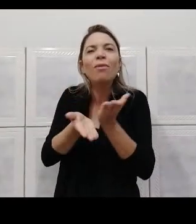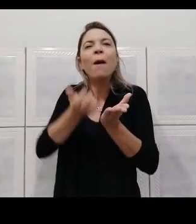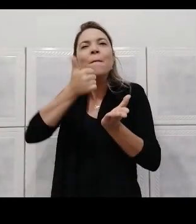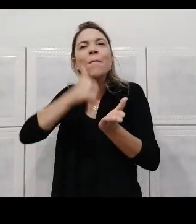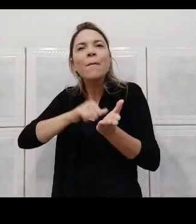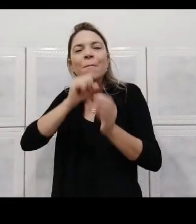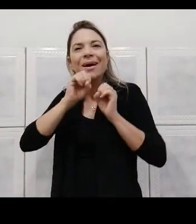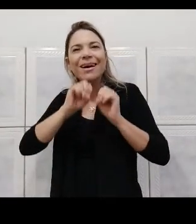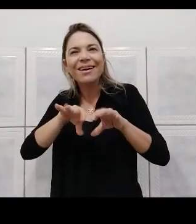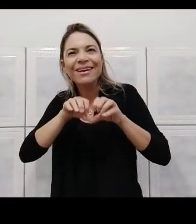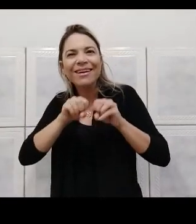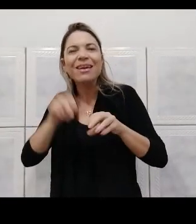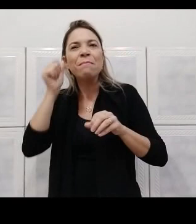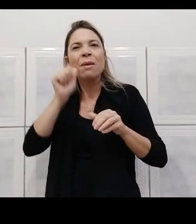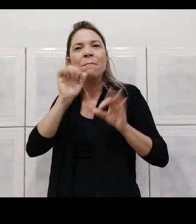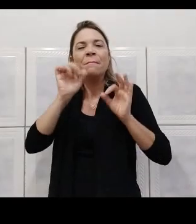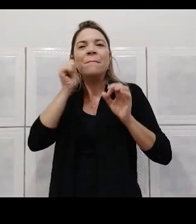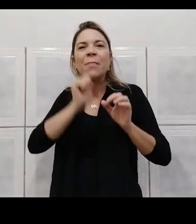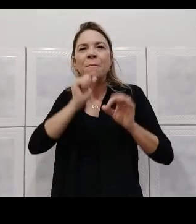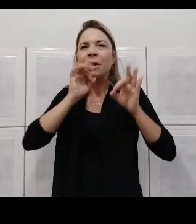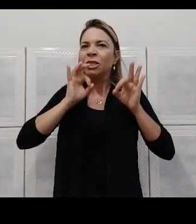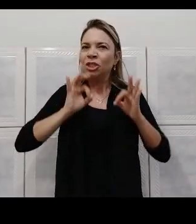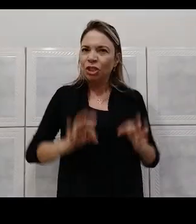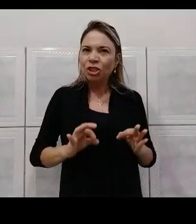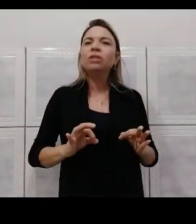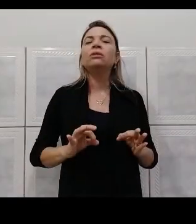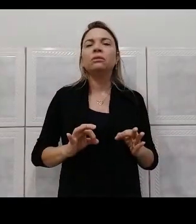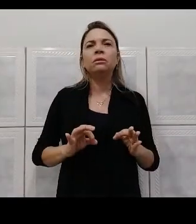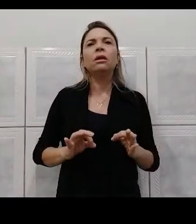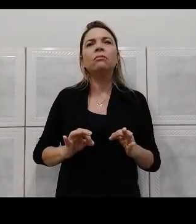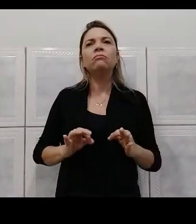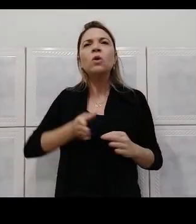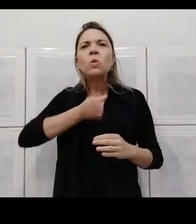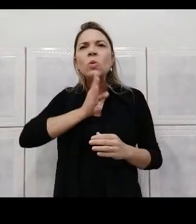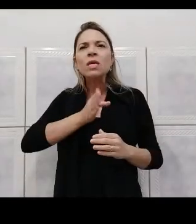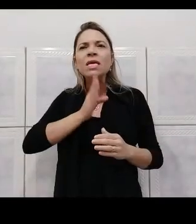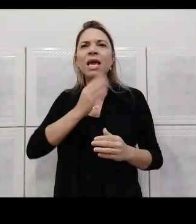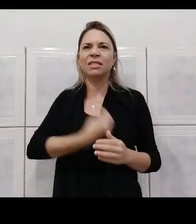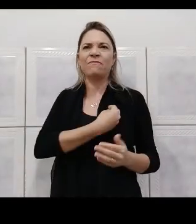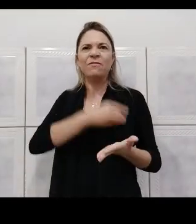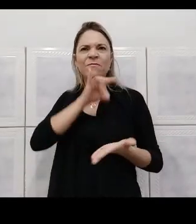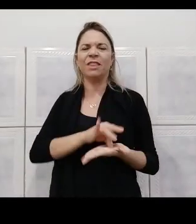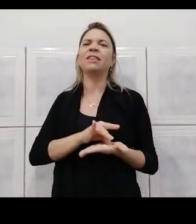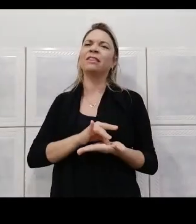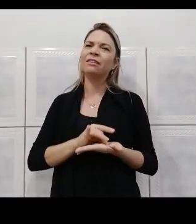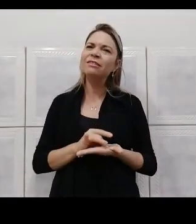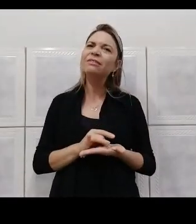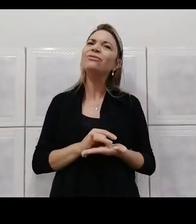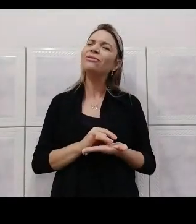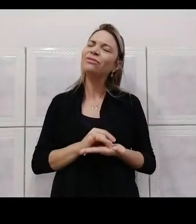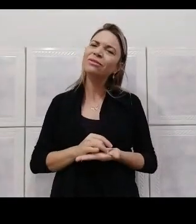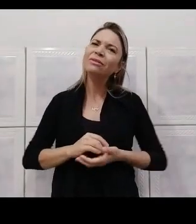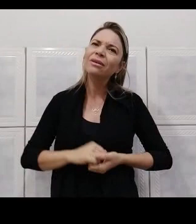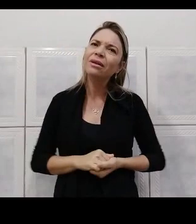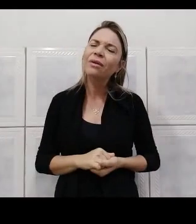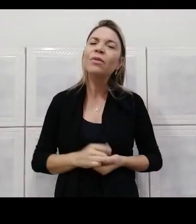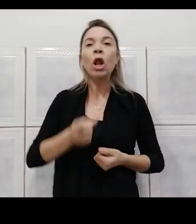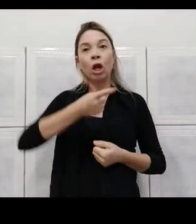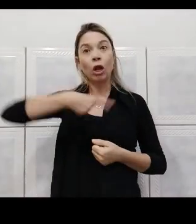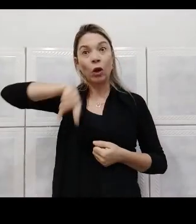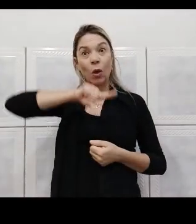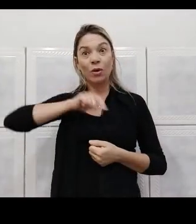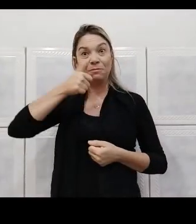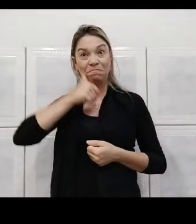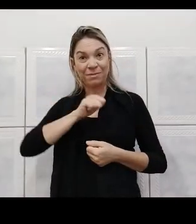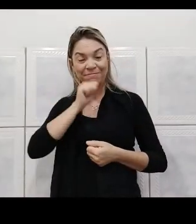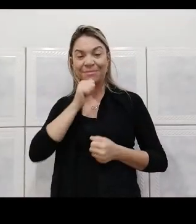trabalhadora, amante da verdade. As mães têm a oportunidade de forjar em seus filhos